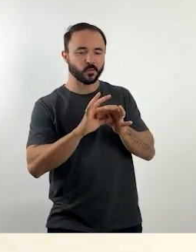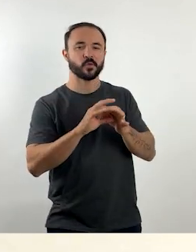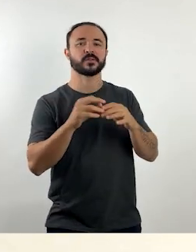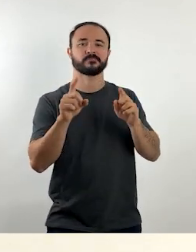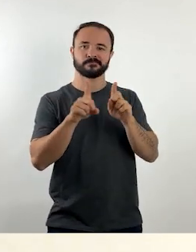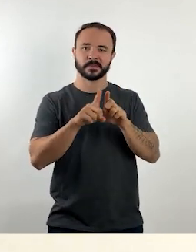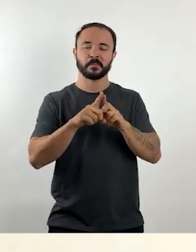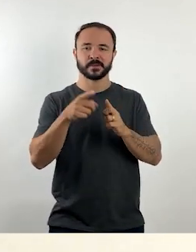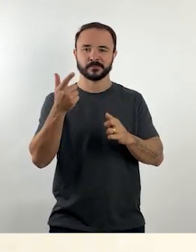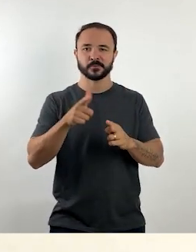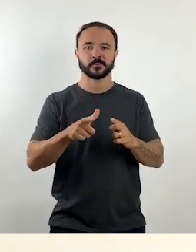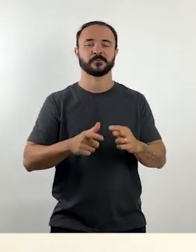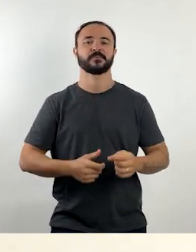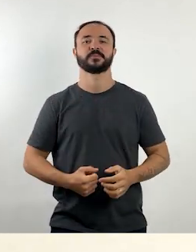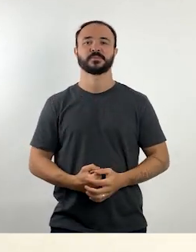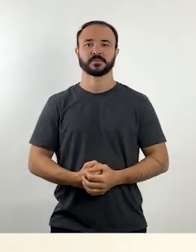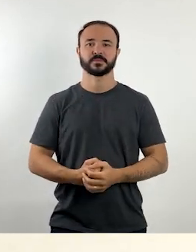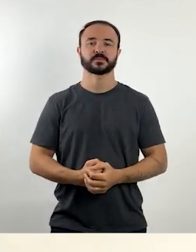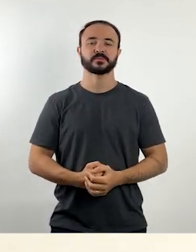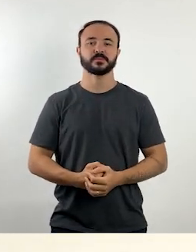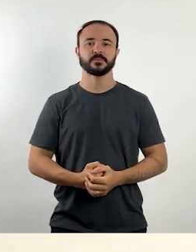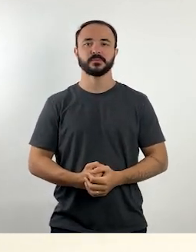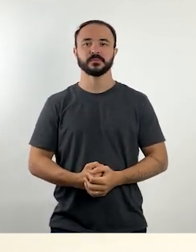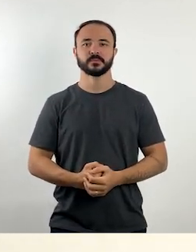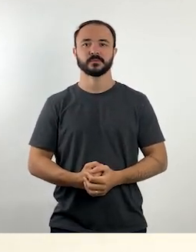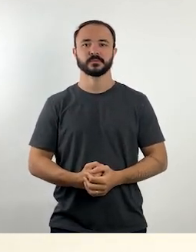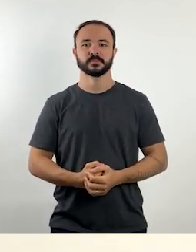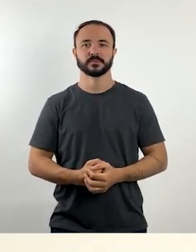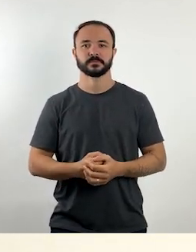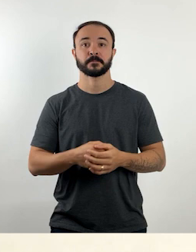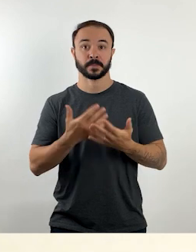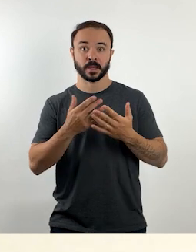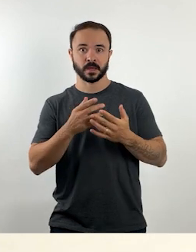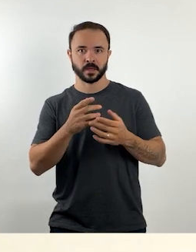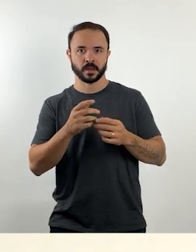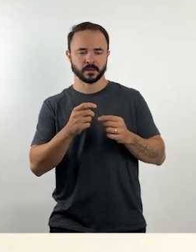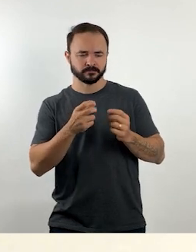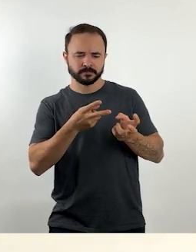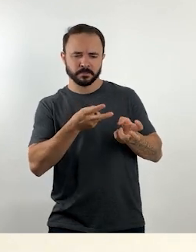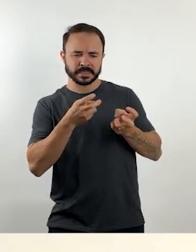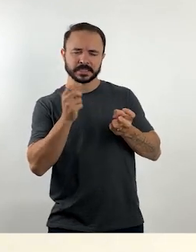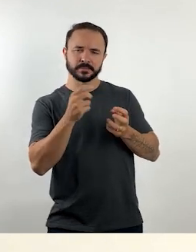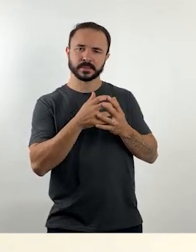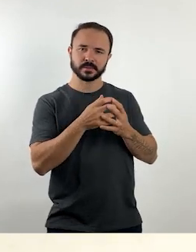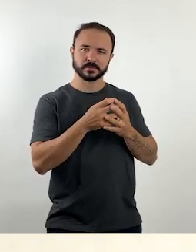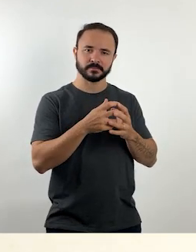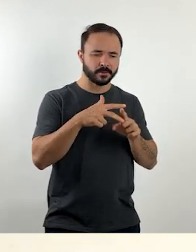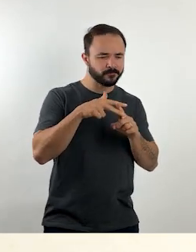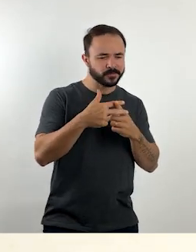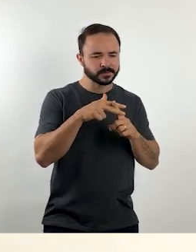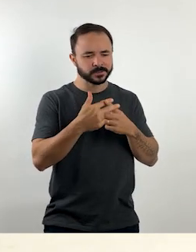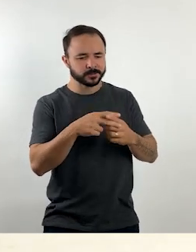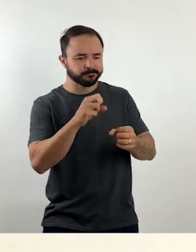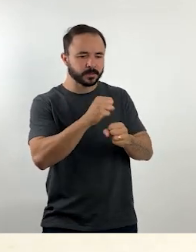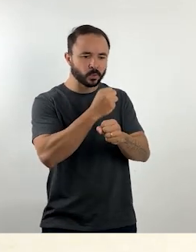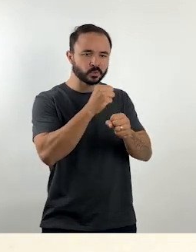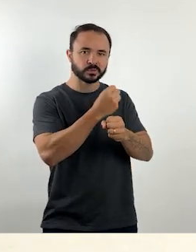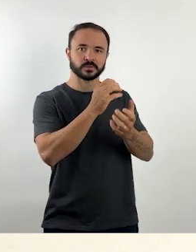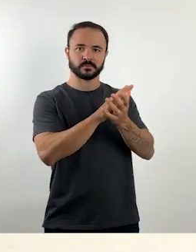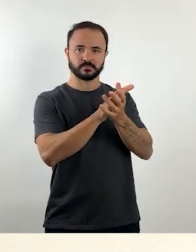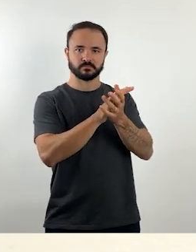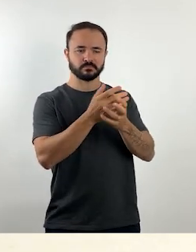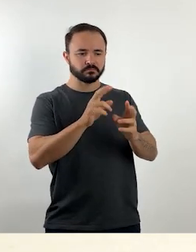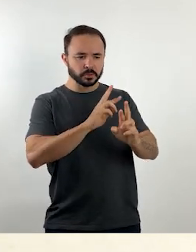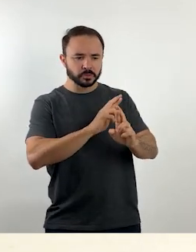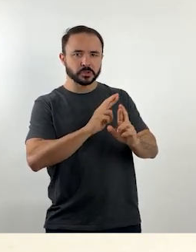com a minha haste dessa forma. E aí você vai perceber que na montagem ele não está